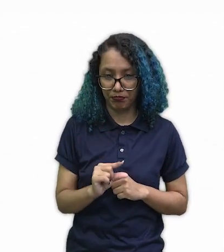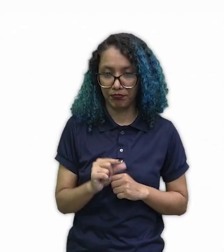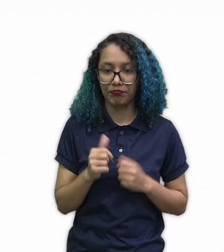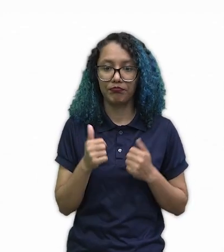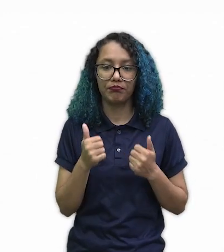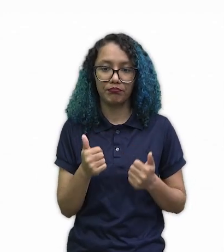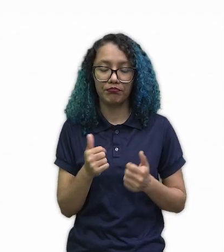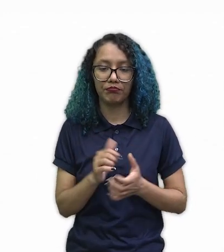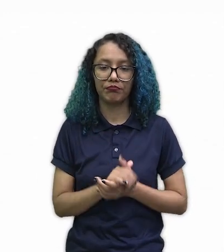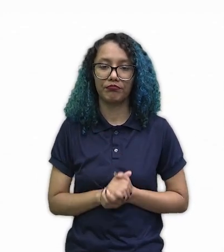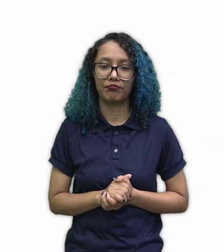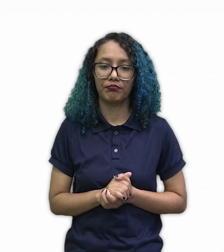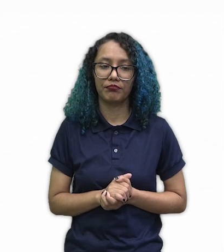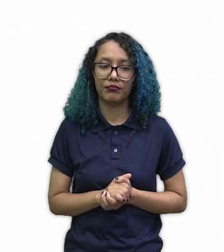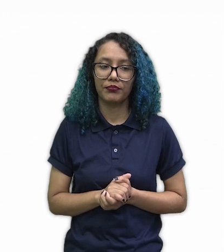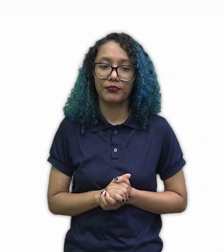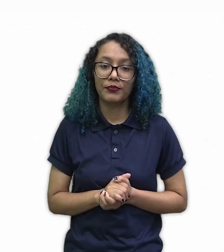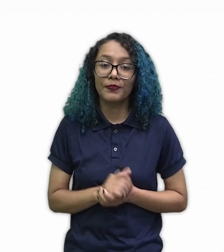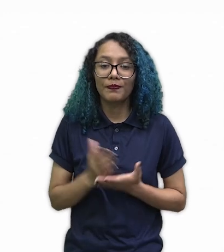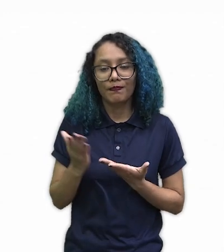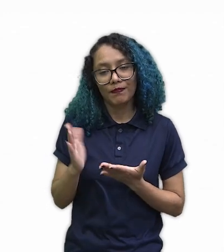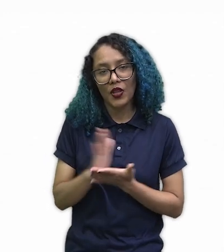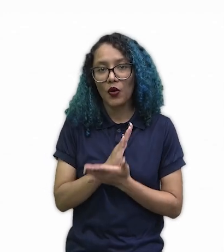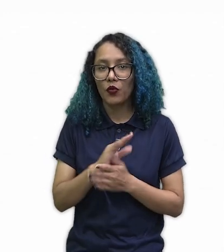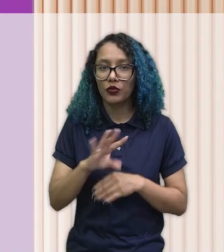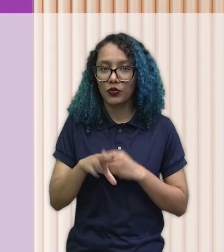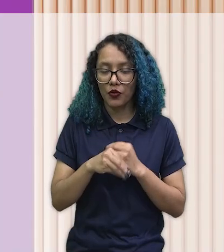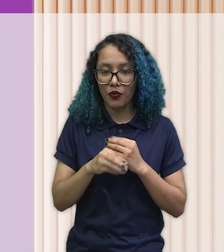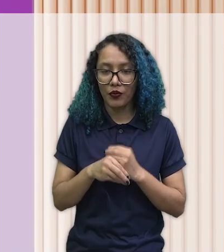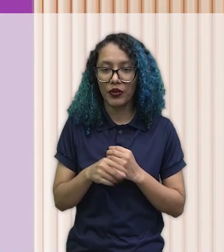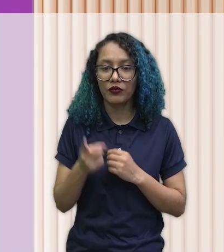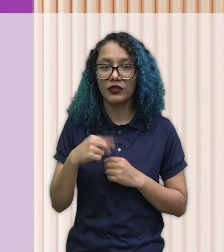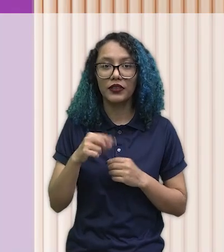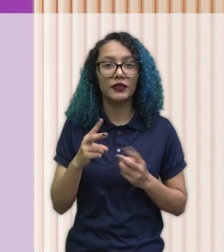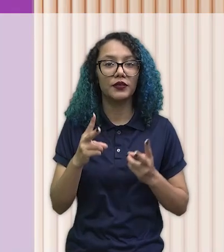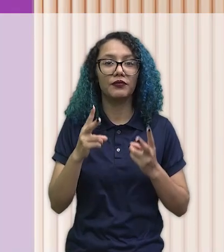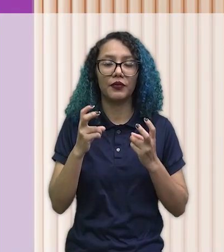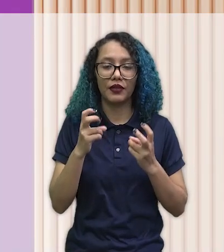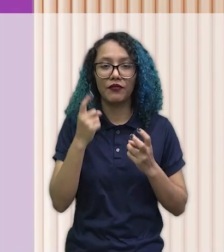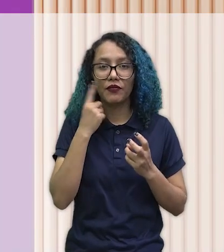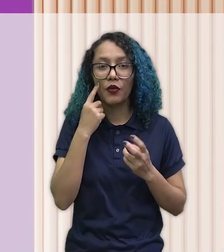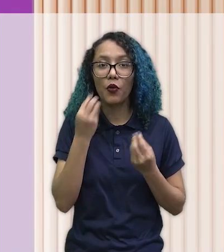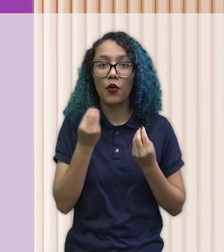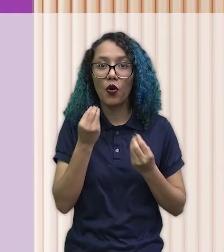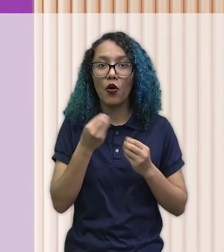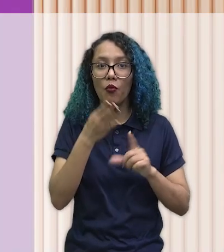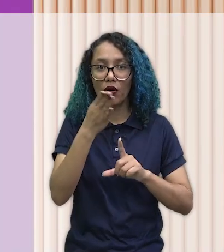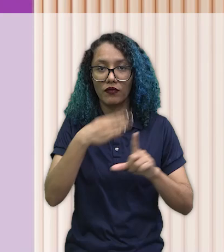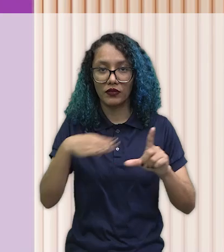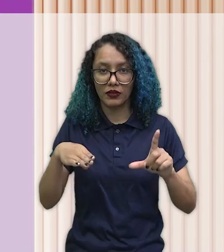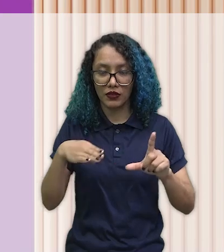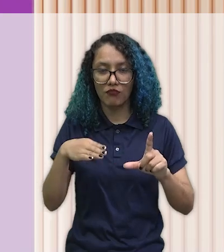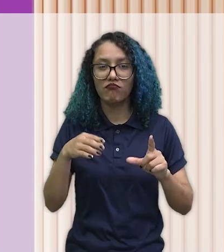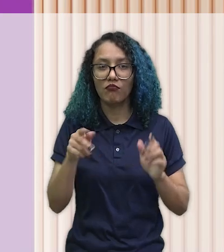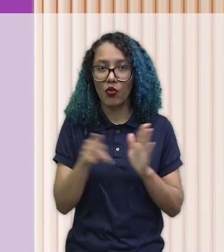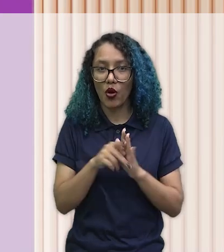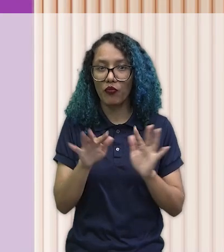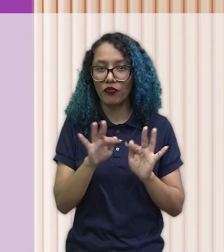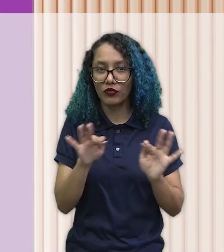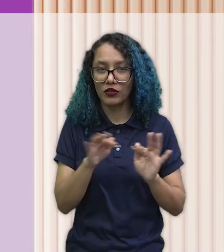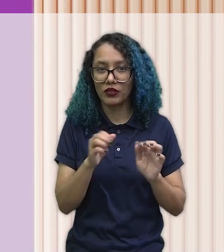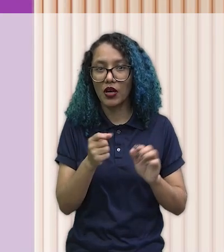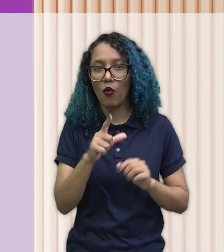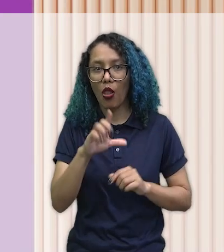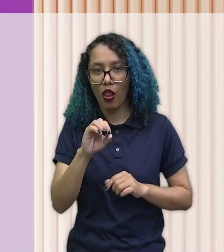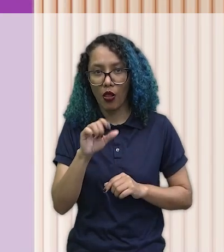decrescente. Perfeito, pessoal? Então, temos aí nas observações, vocês viram como que funciona o gráfico da função logarítmica, tá? Eu